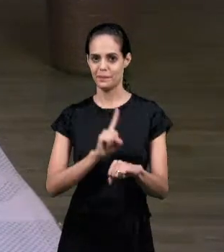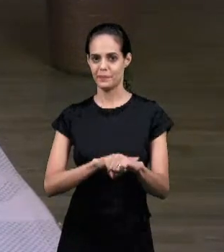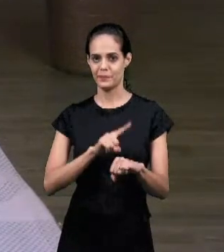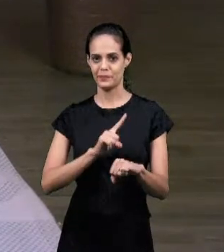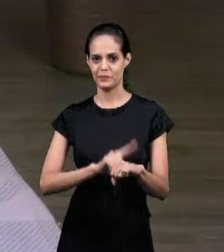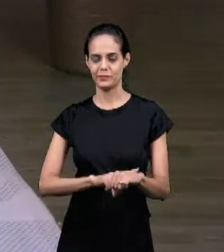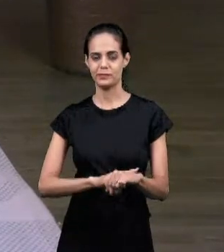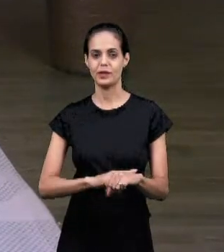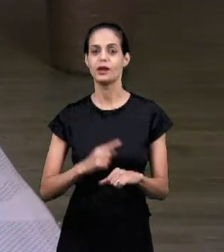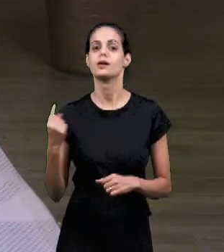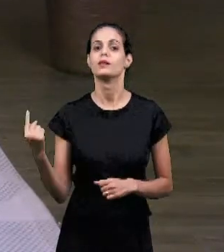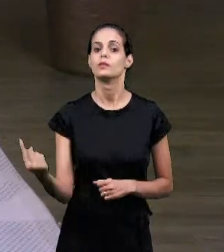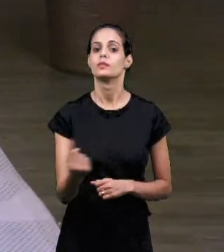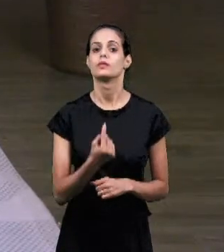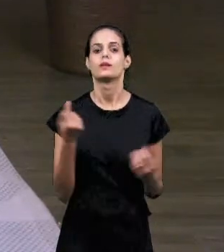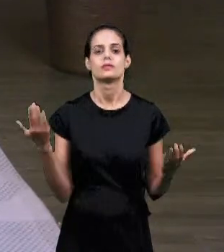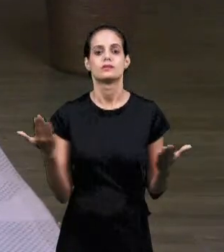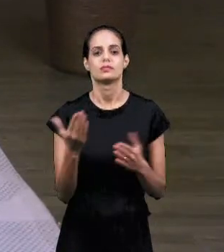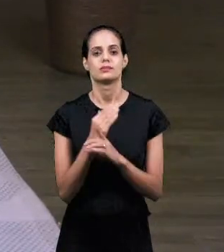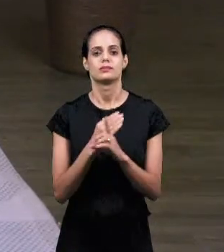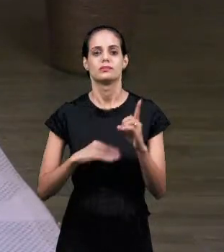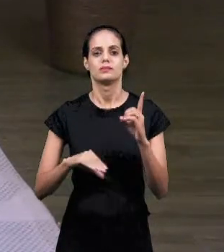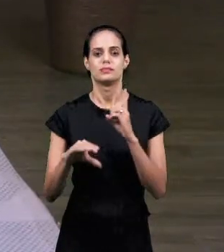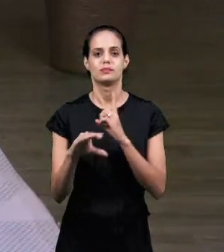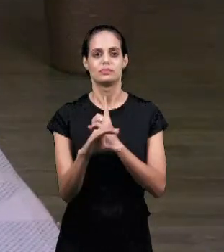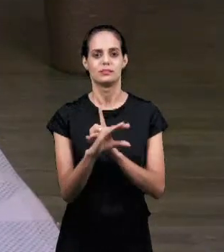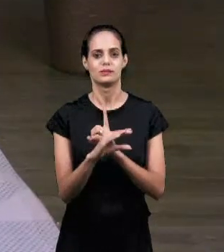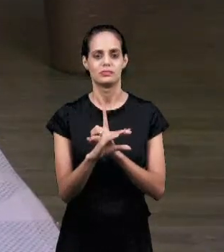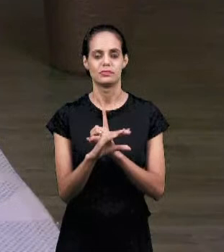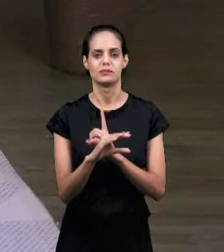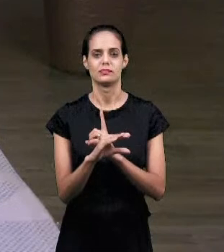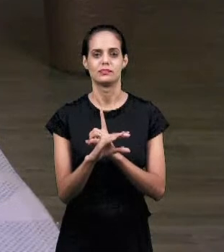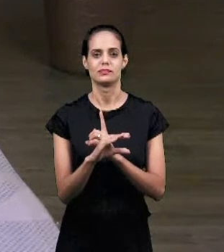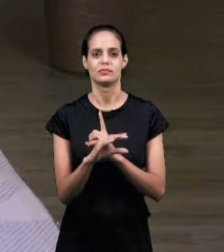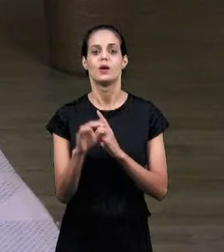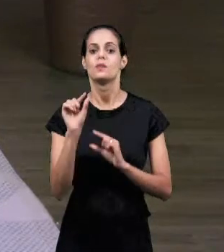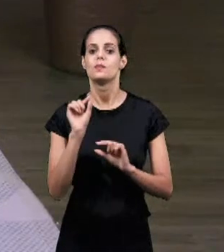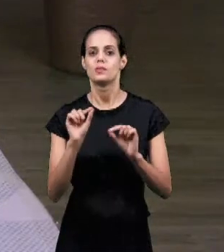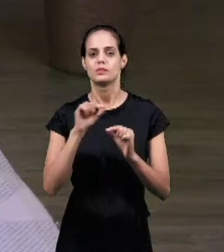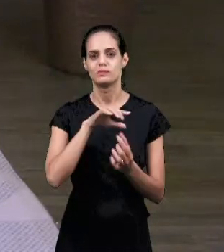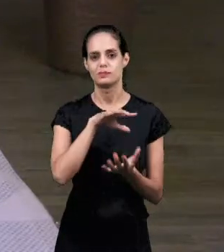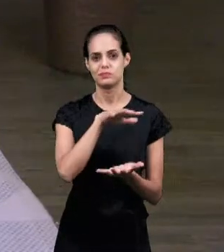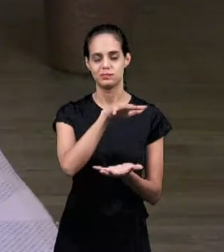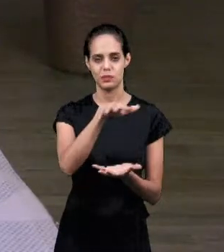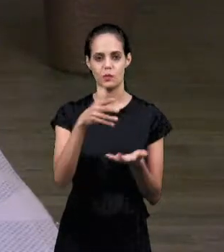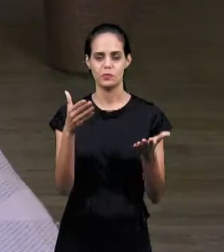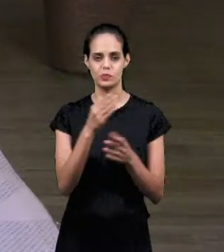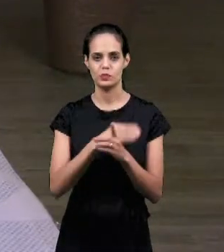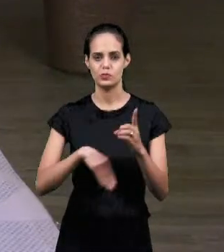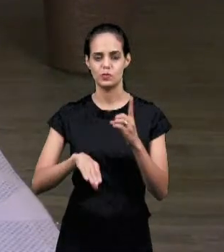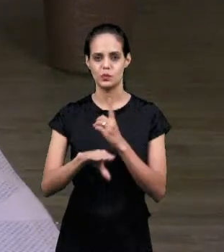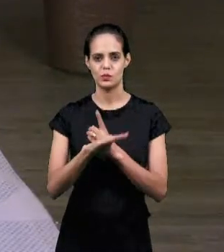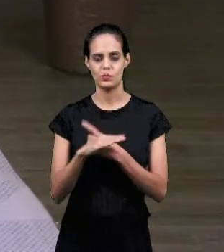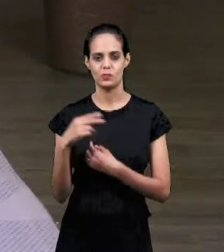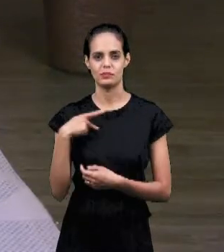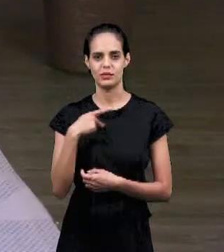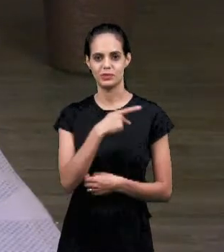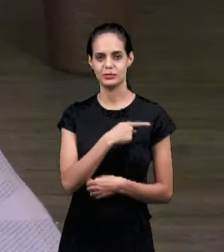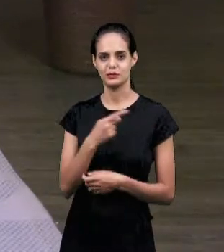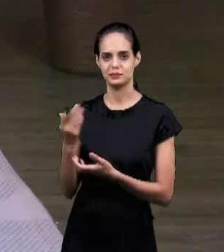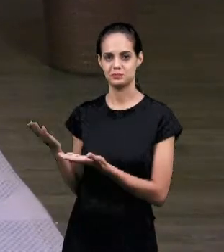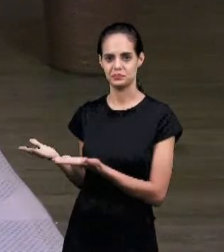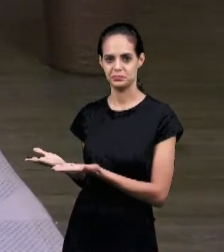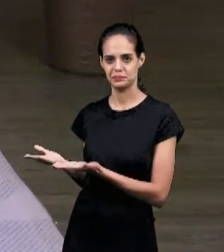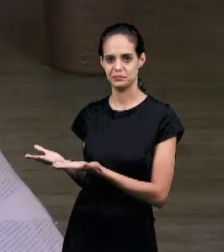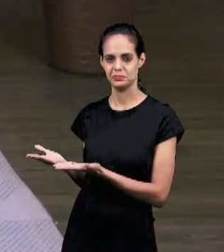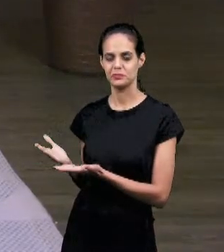vamos ter nesse culto a condução do culto será do pastor Alexandre Brasil, que está aqui ao meu lado. Pastor